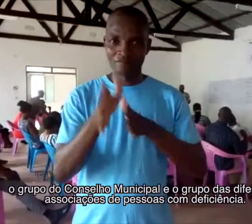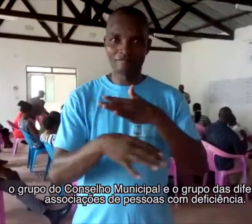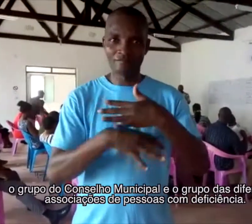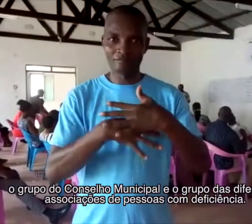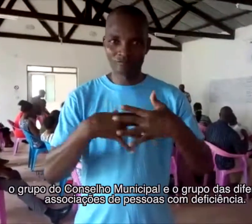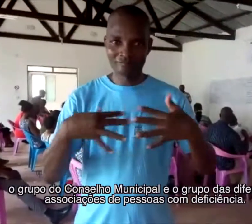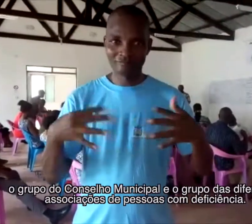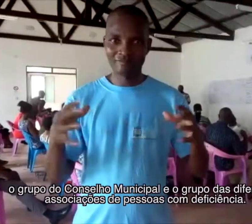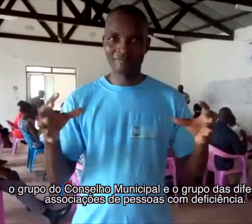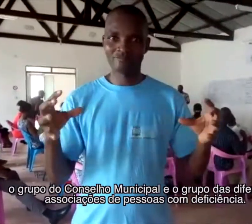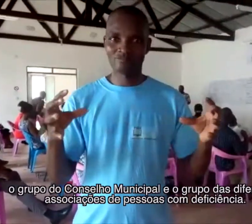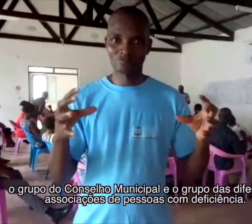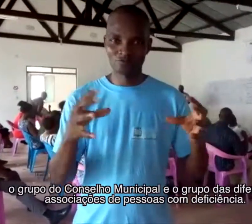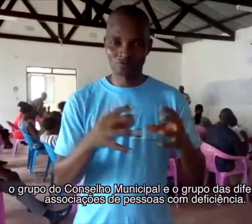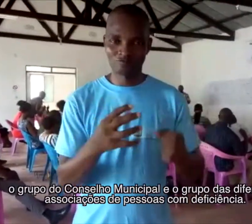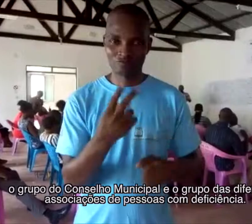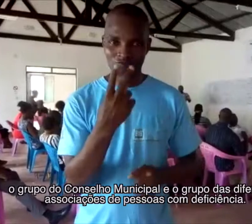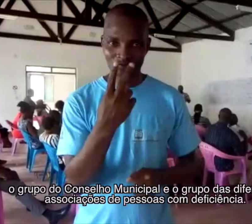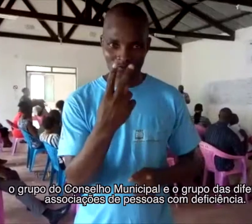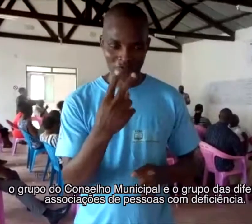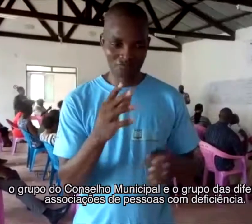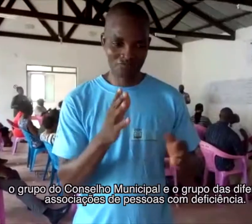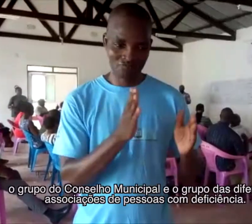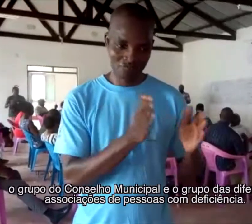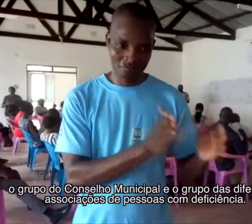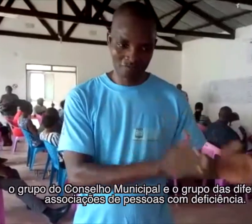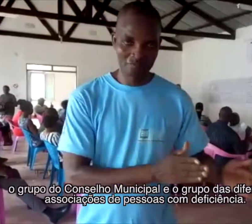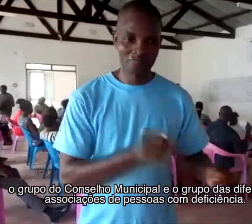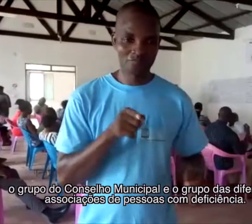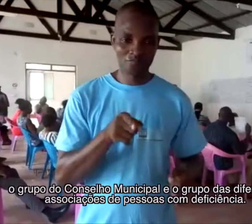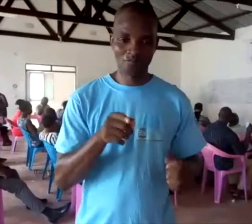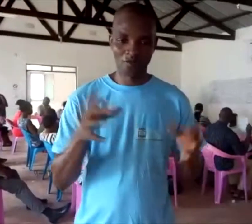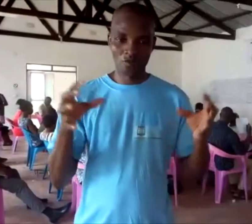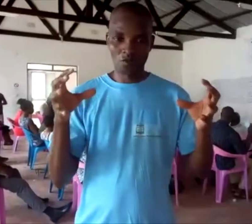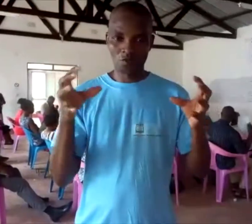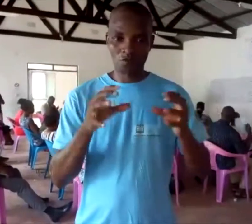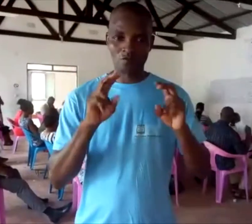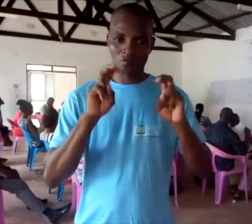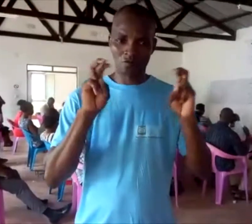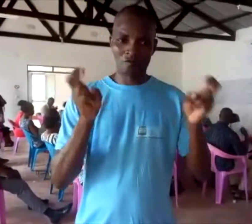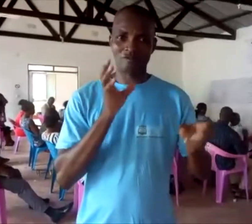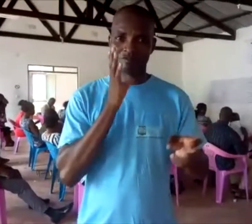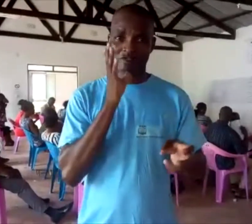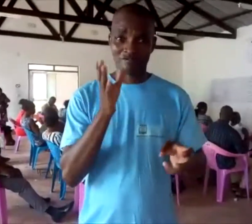do Conselho Municipal e o grupo das diferentes associações de pessoas com deficiência.